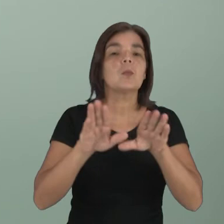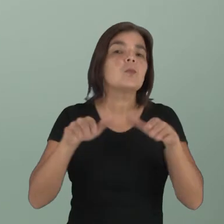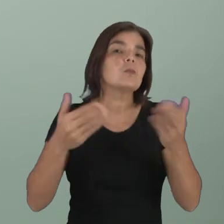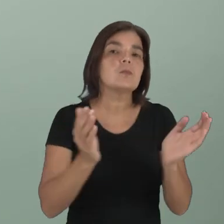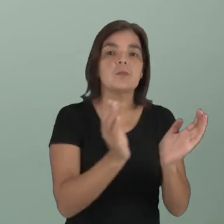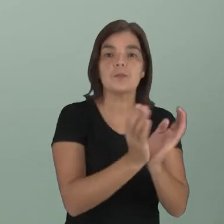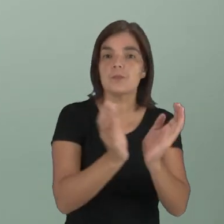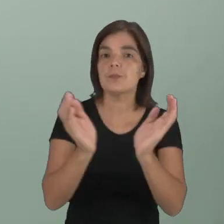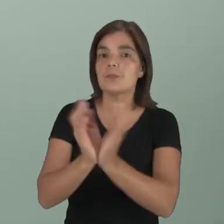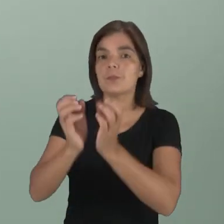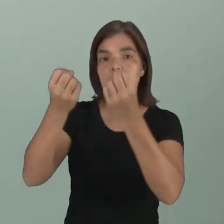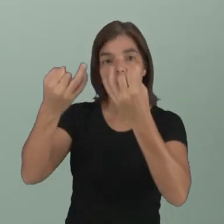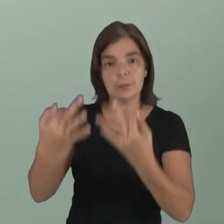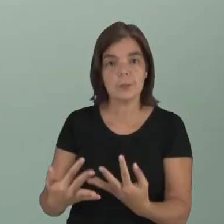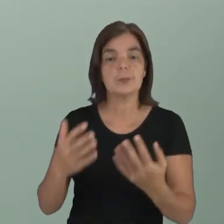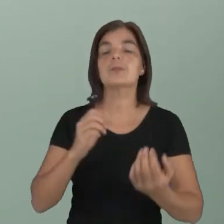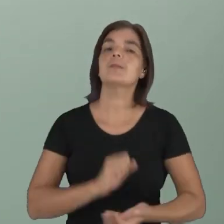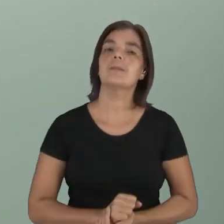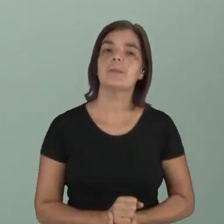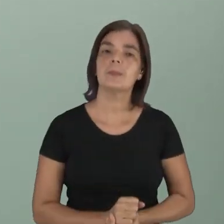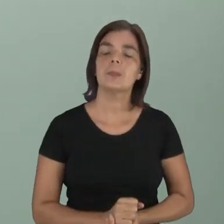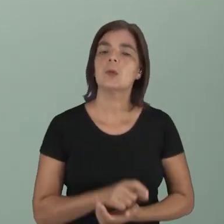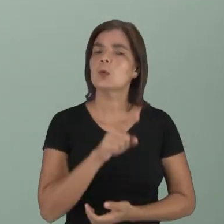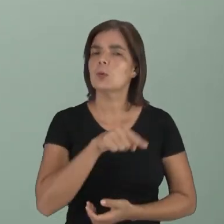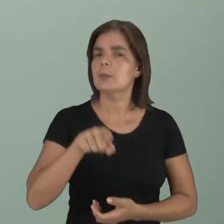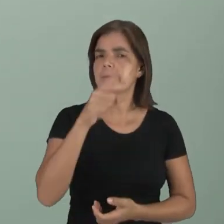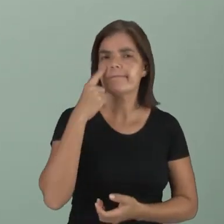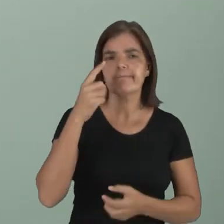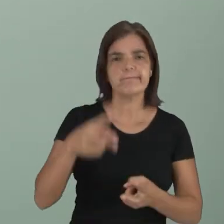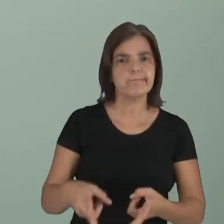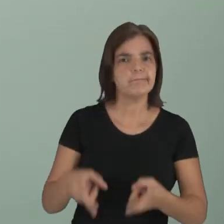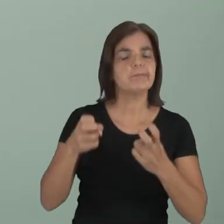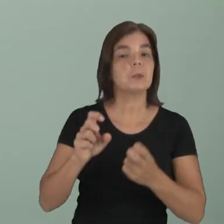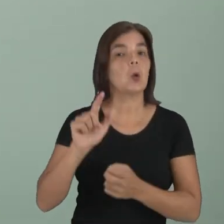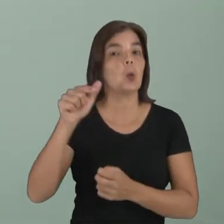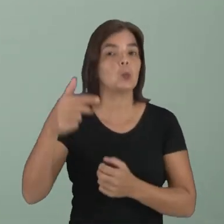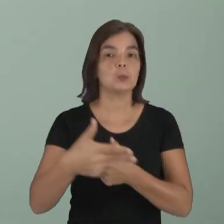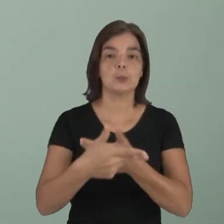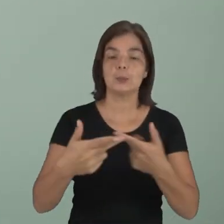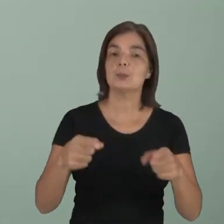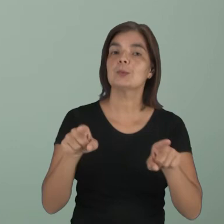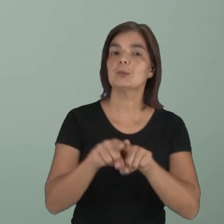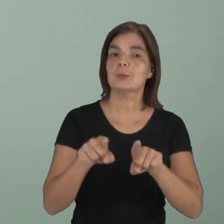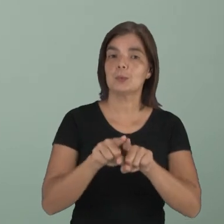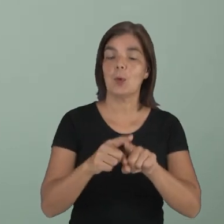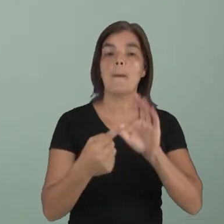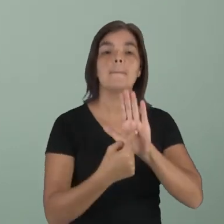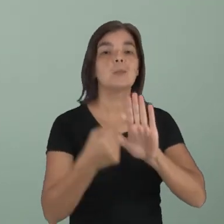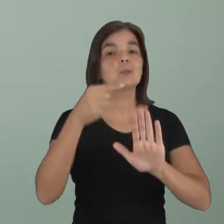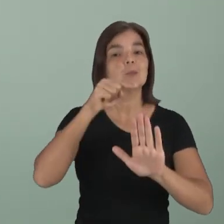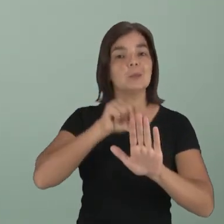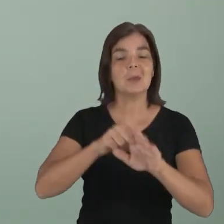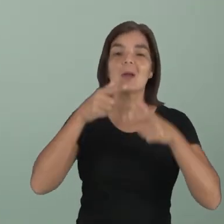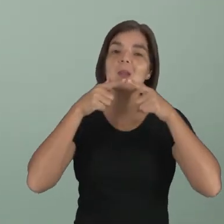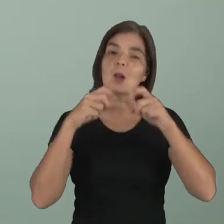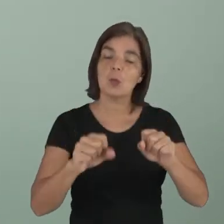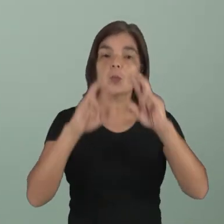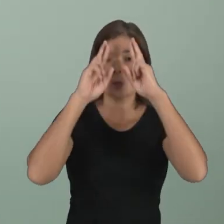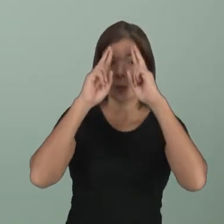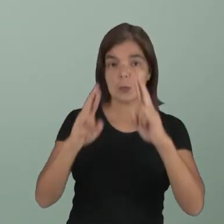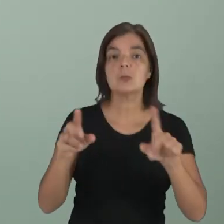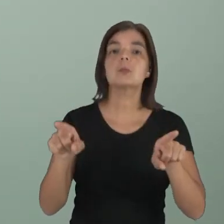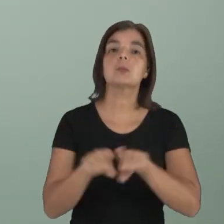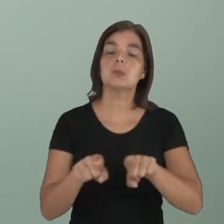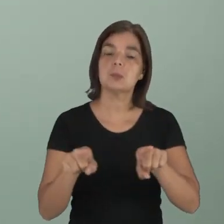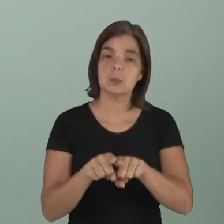é o grupo que está falando, que você perceba outras coisas por trás daquela linguagem, que respeite